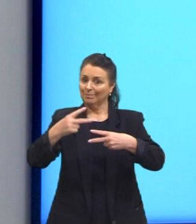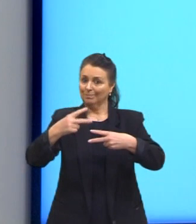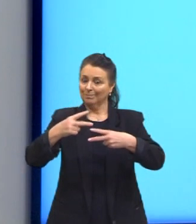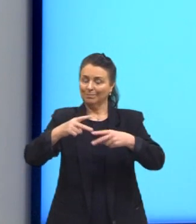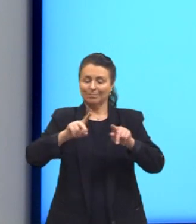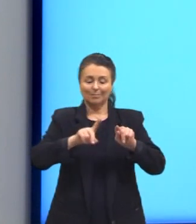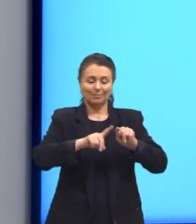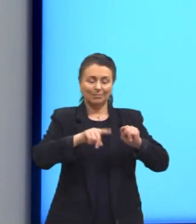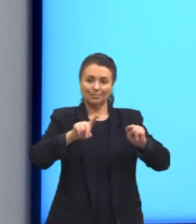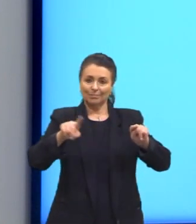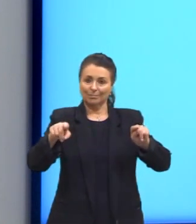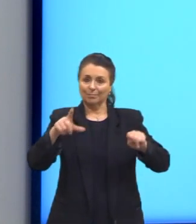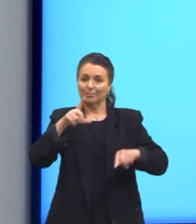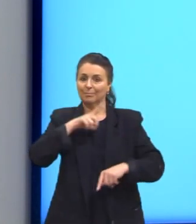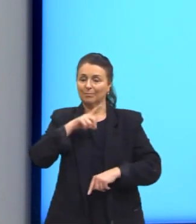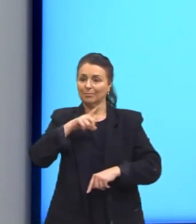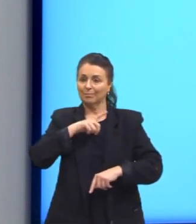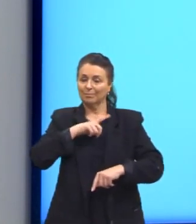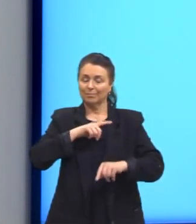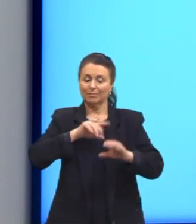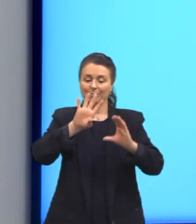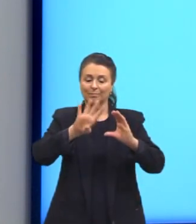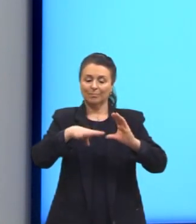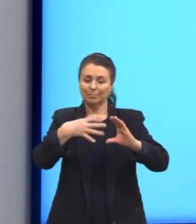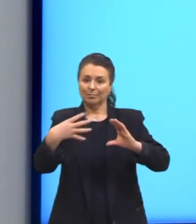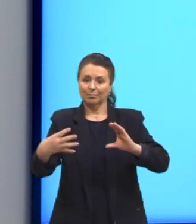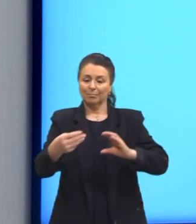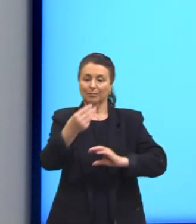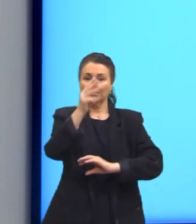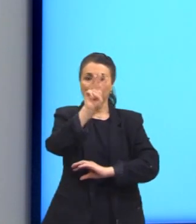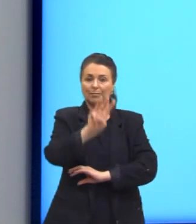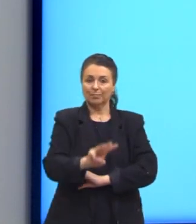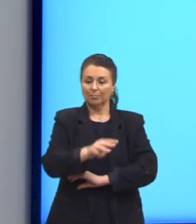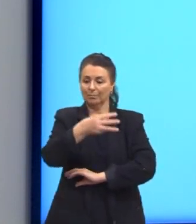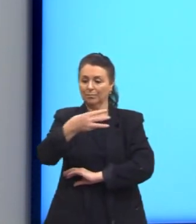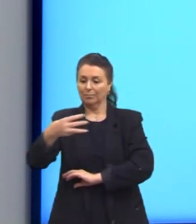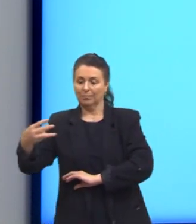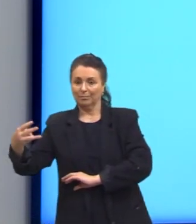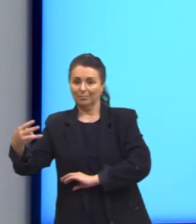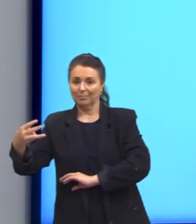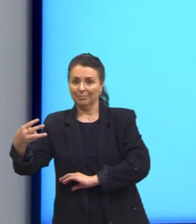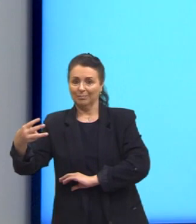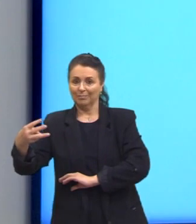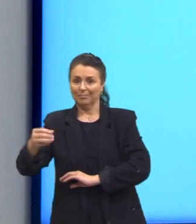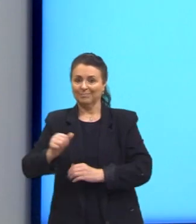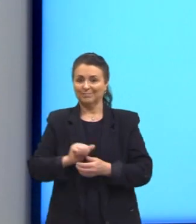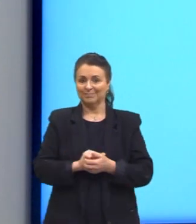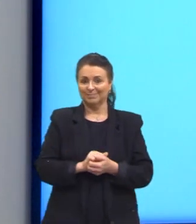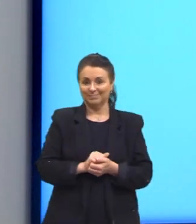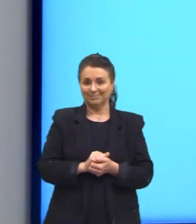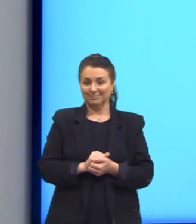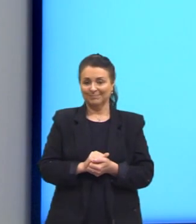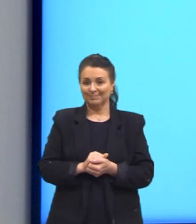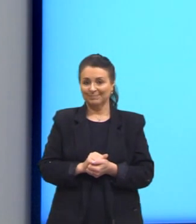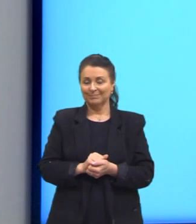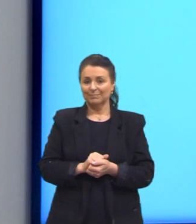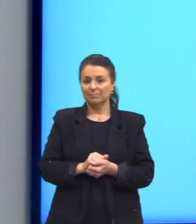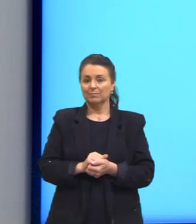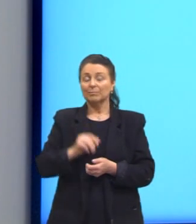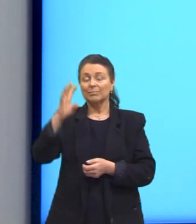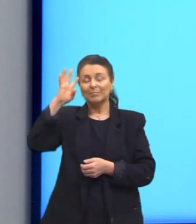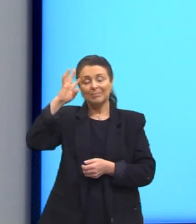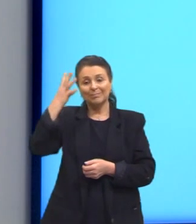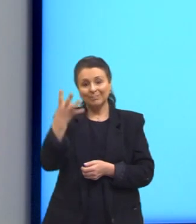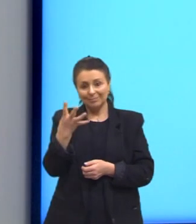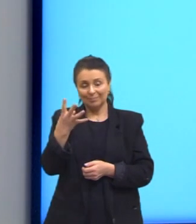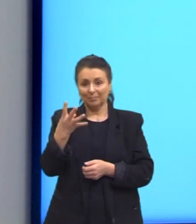variáveis. Aí eu teria uma matriz, né, 3 por 3, 3 linhas e 3 colunas. O resultado